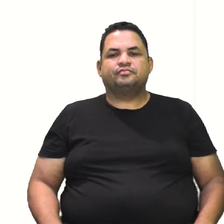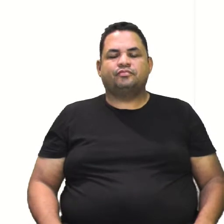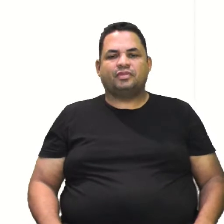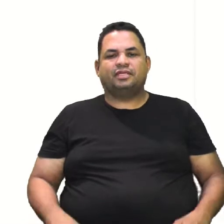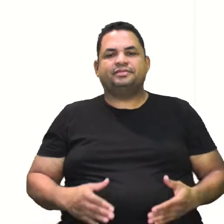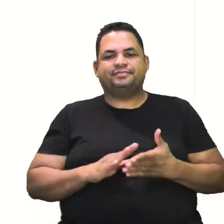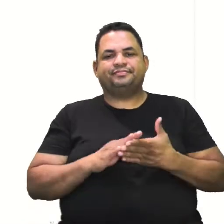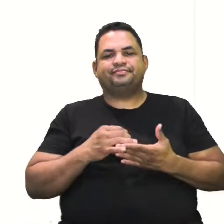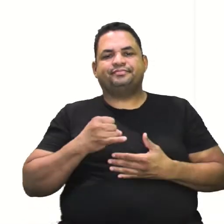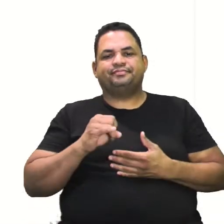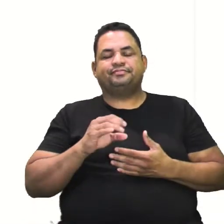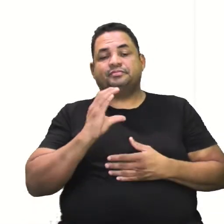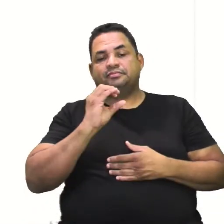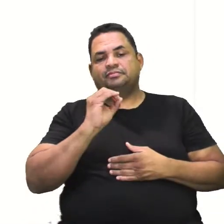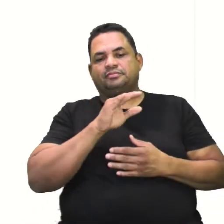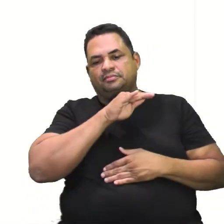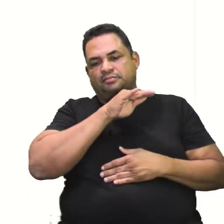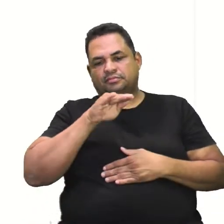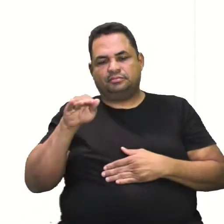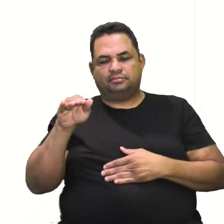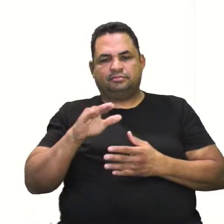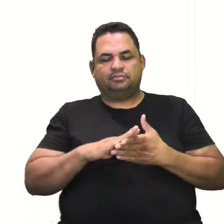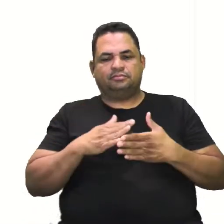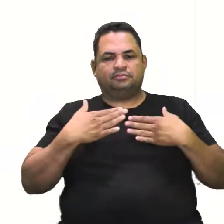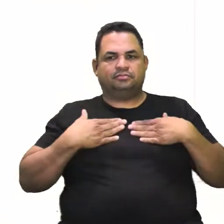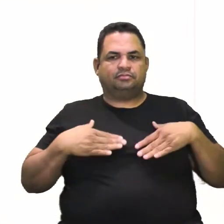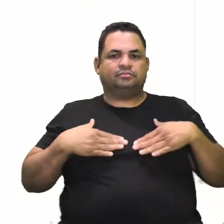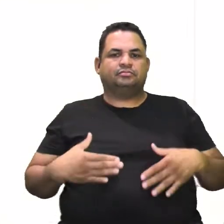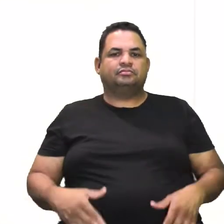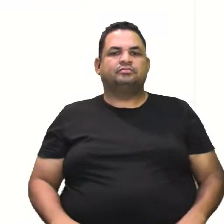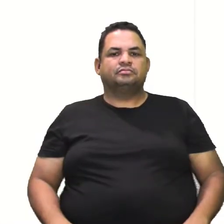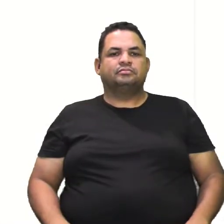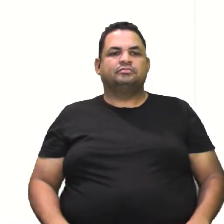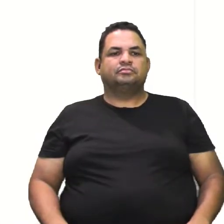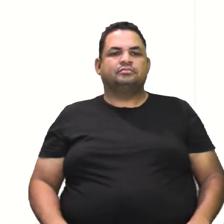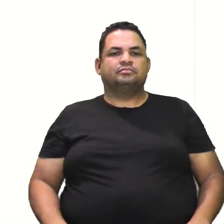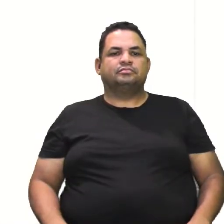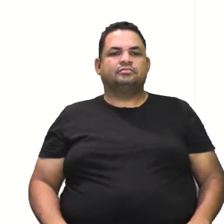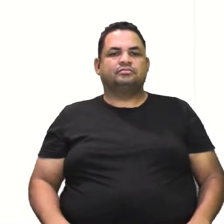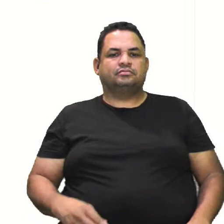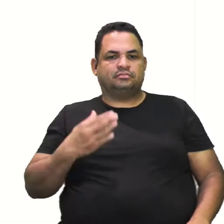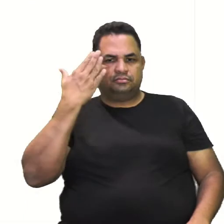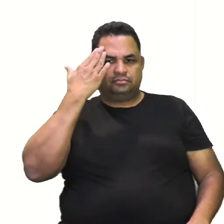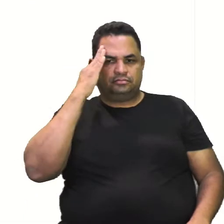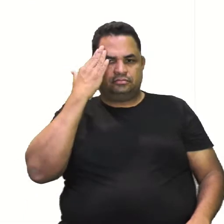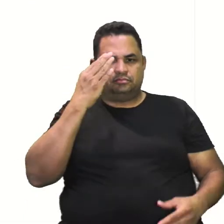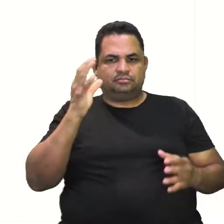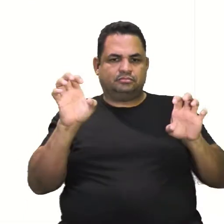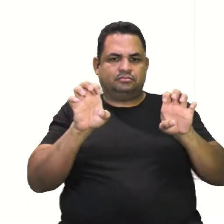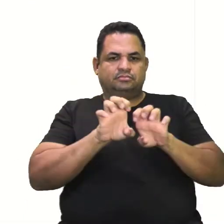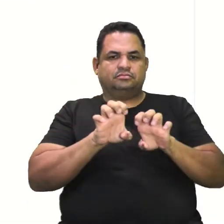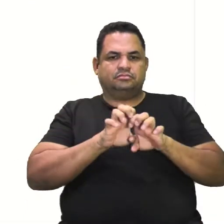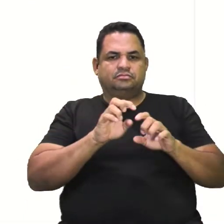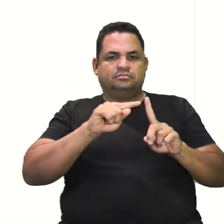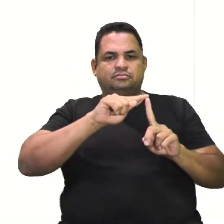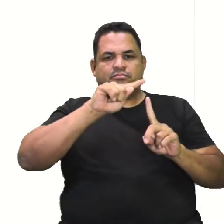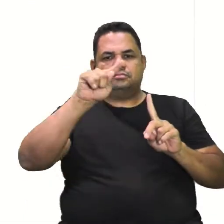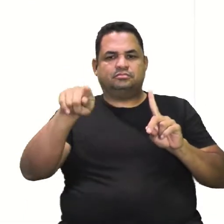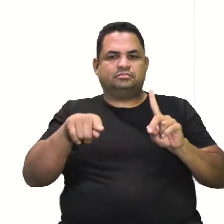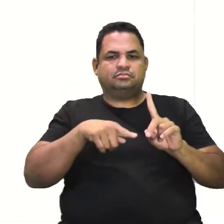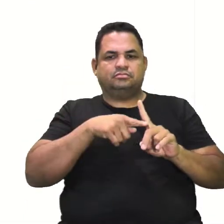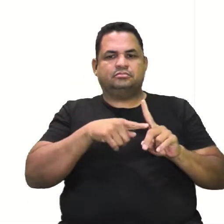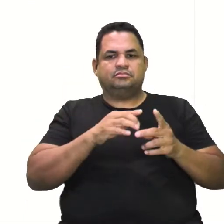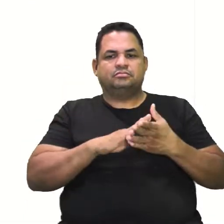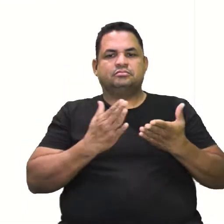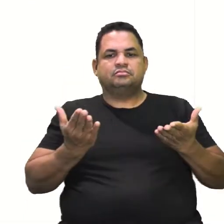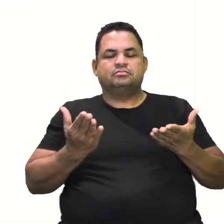Sim, sim. Se ele desse zero, estava na reta mesmo, mas tá tranquilo. Vamos lá. Compreender as equações da circunferência, essa ainda